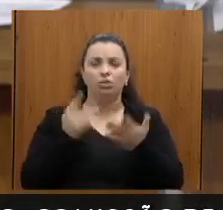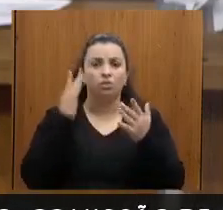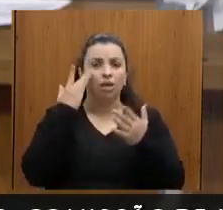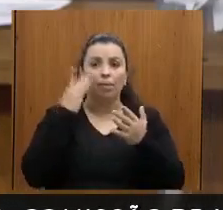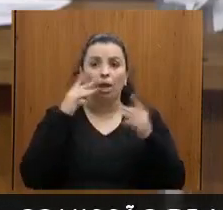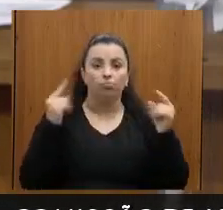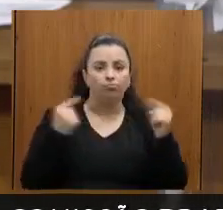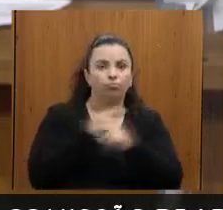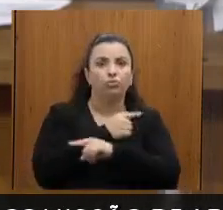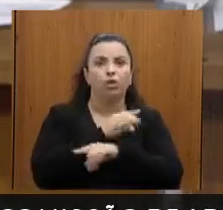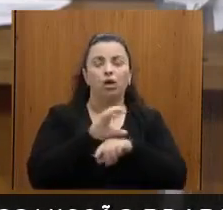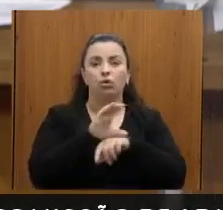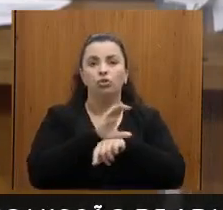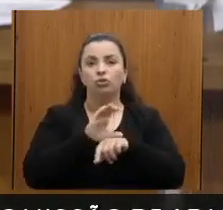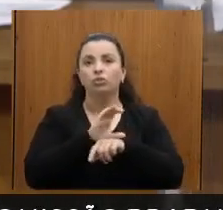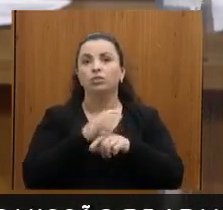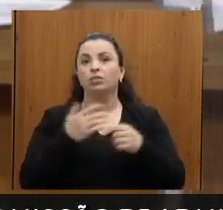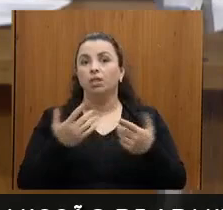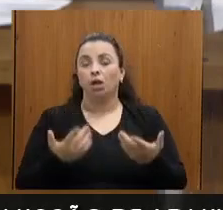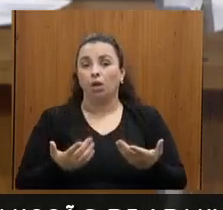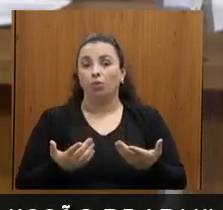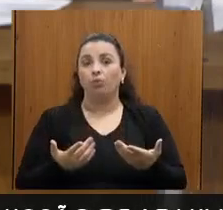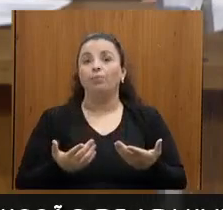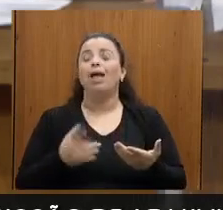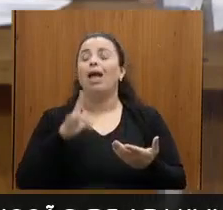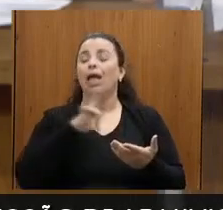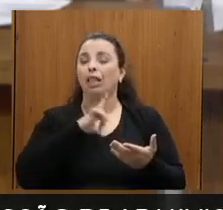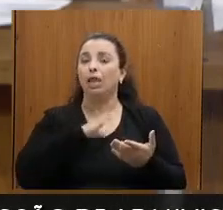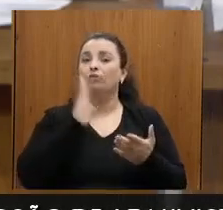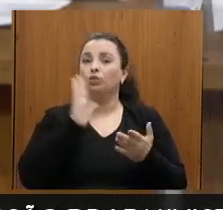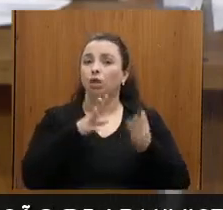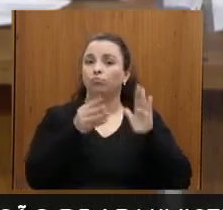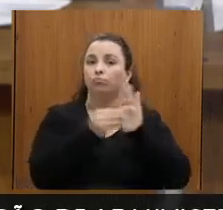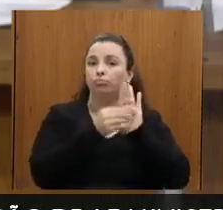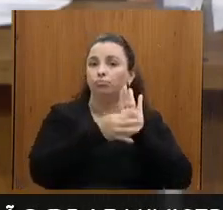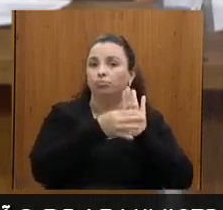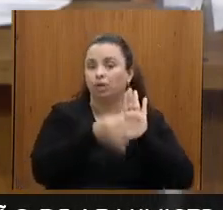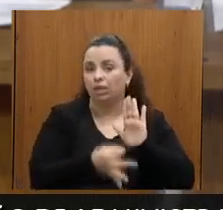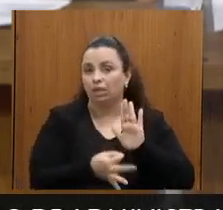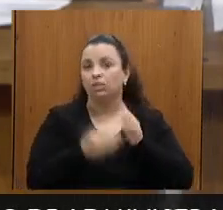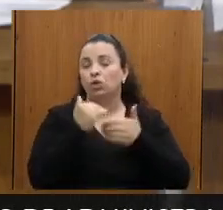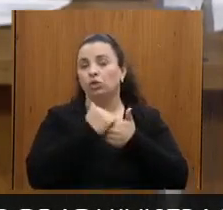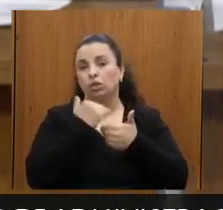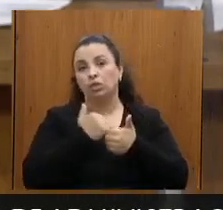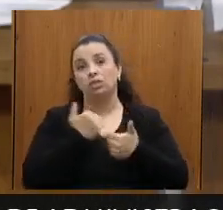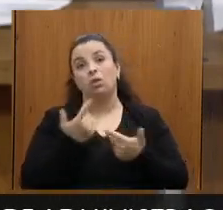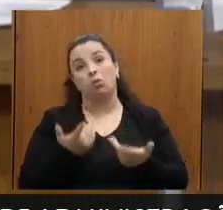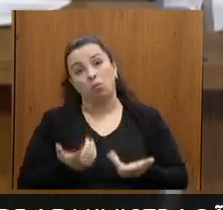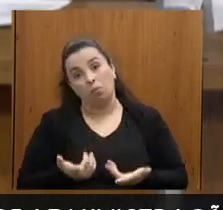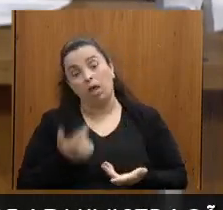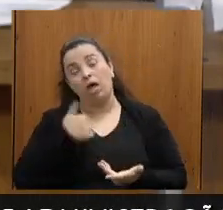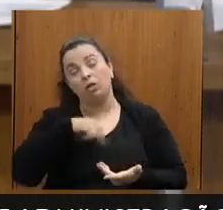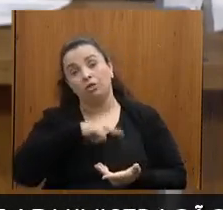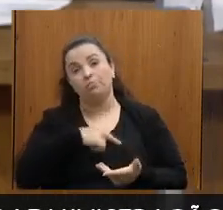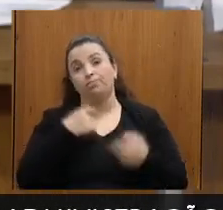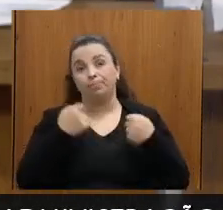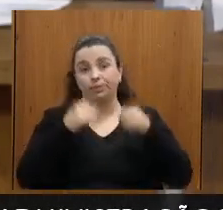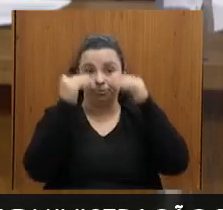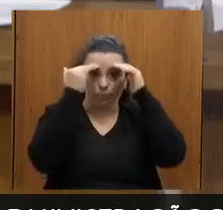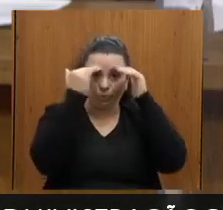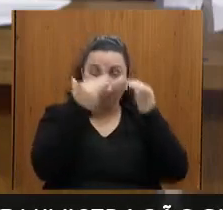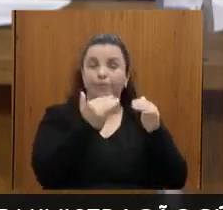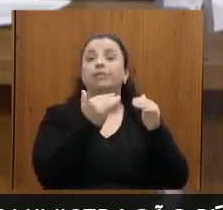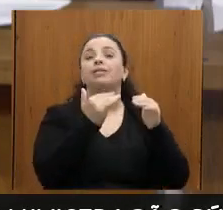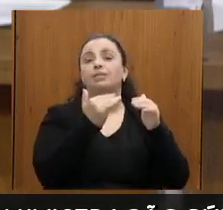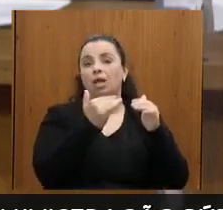assessoria jurídica. E, tão logo tivemos um parecer orientativo, não nos coube outra medida que não obedecer